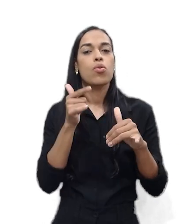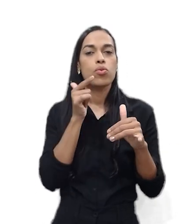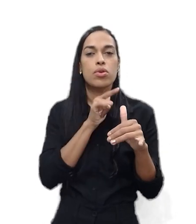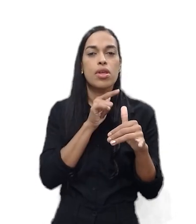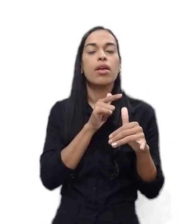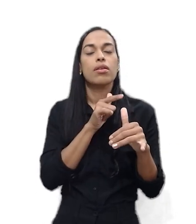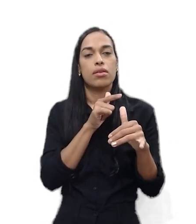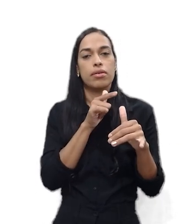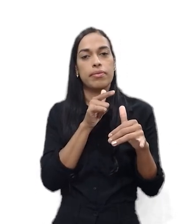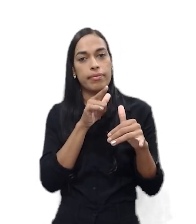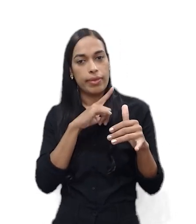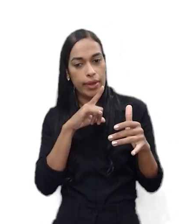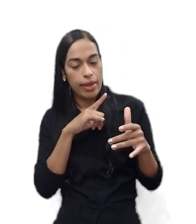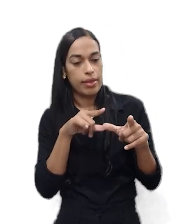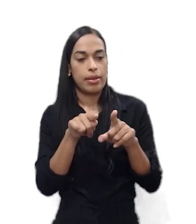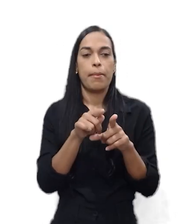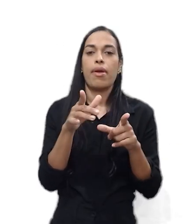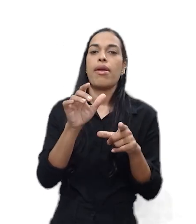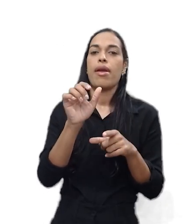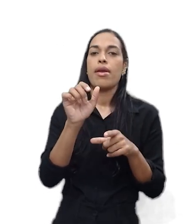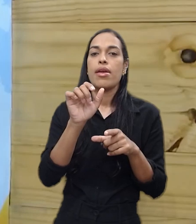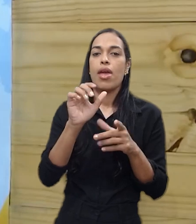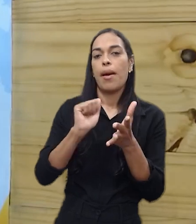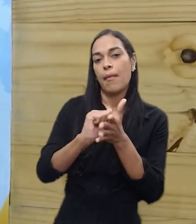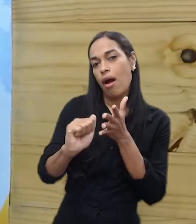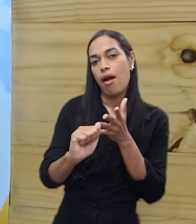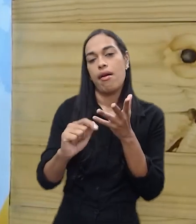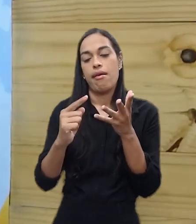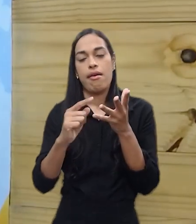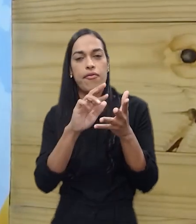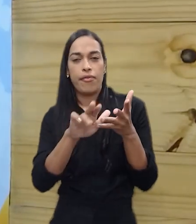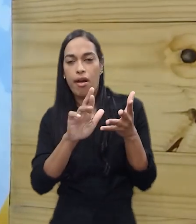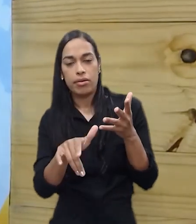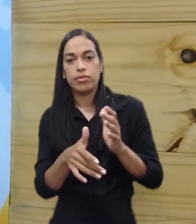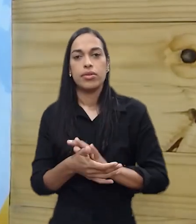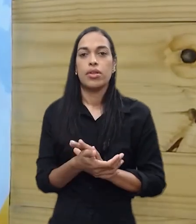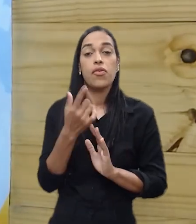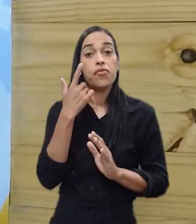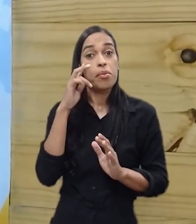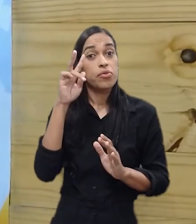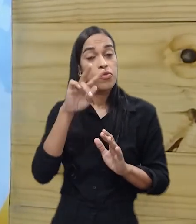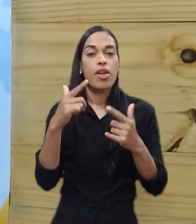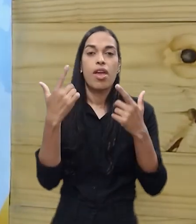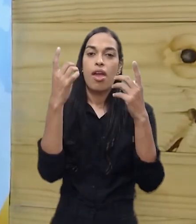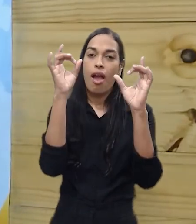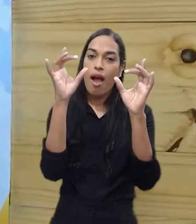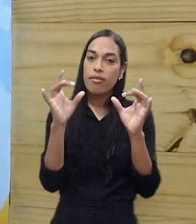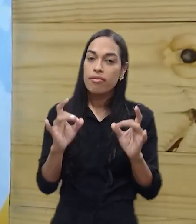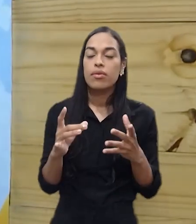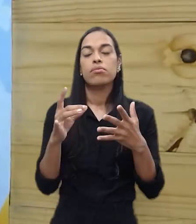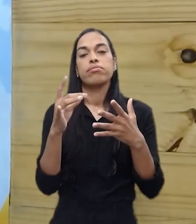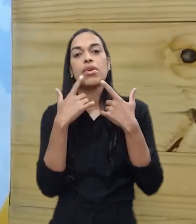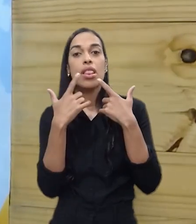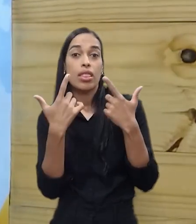também o comando insert, update e delete. Vamos ver cada uma linguagem dessas, falar um pouco